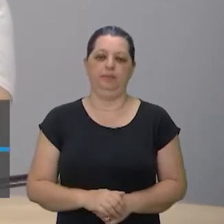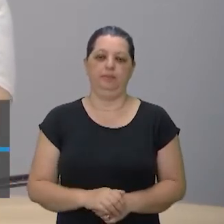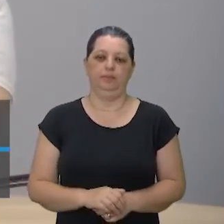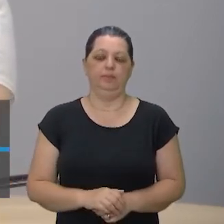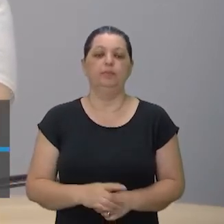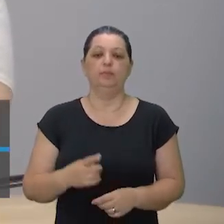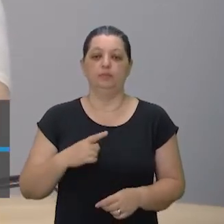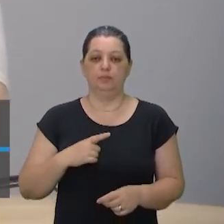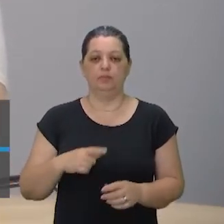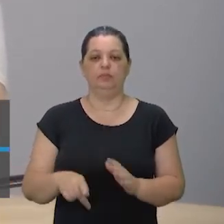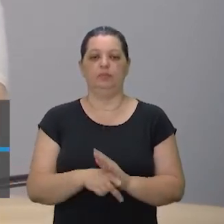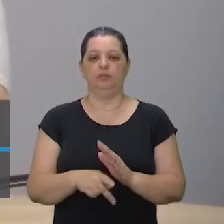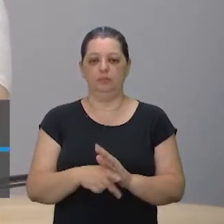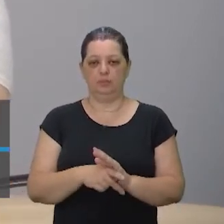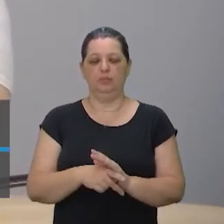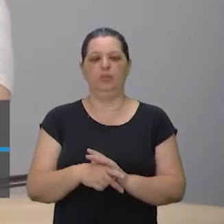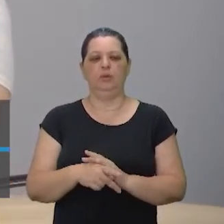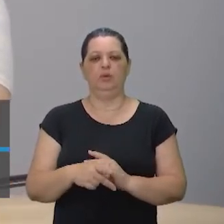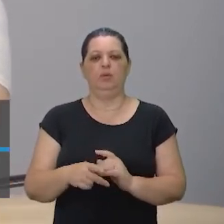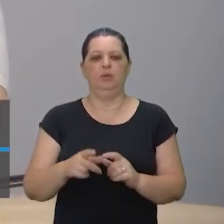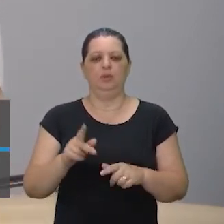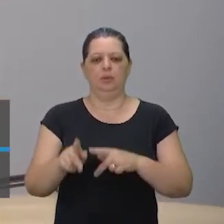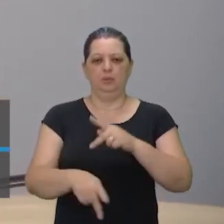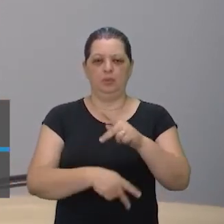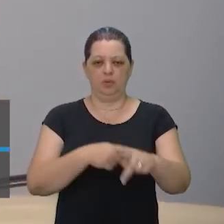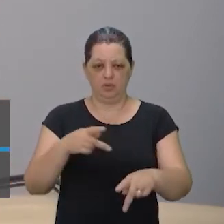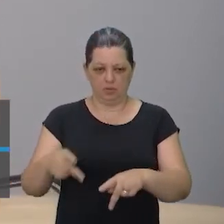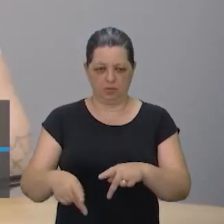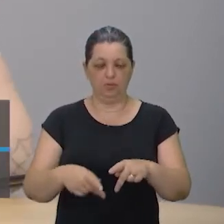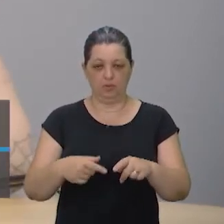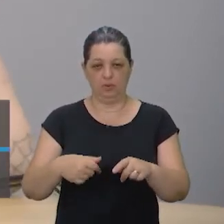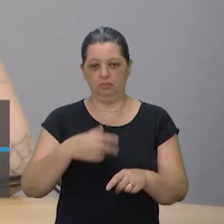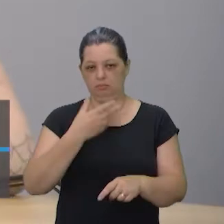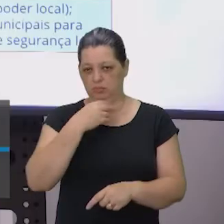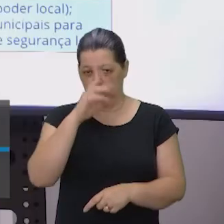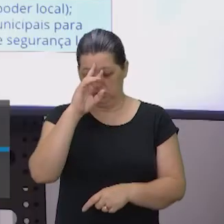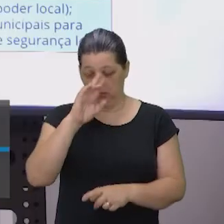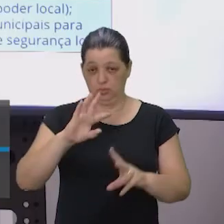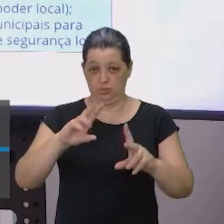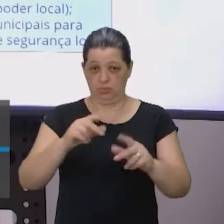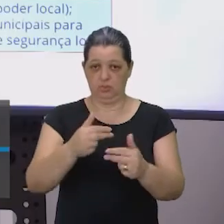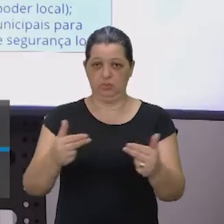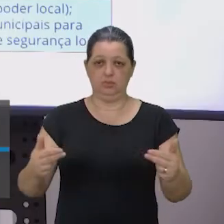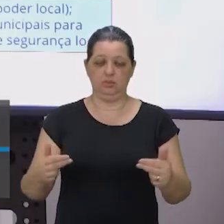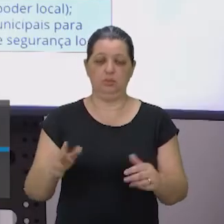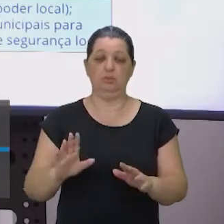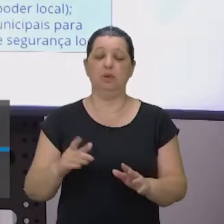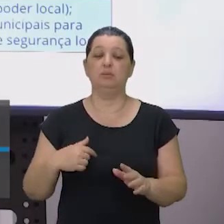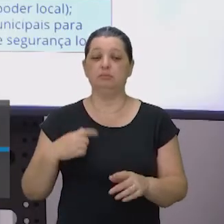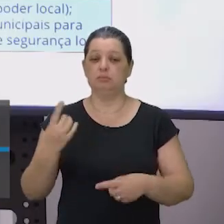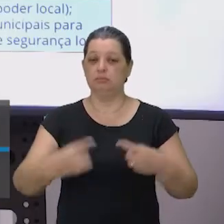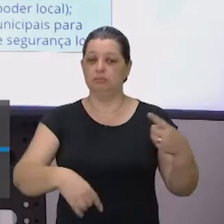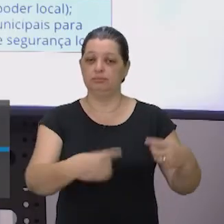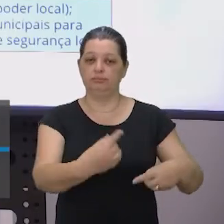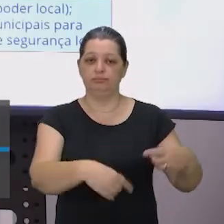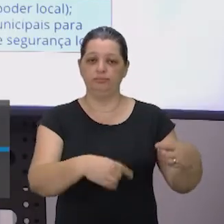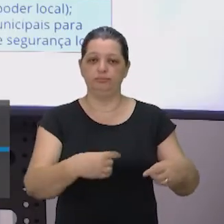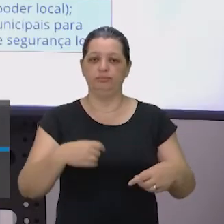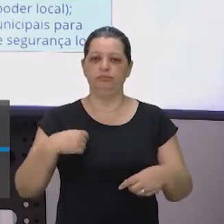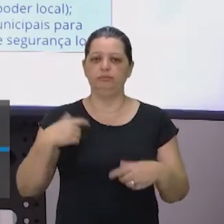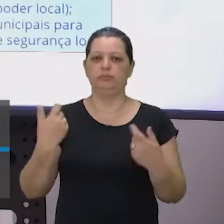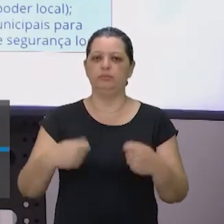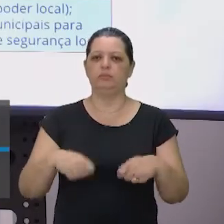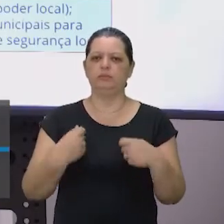seriam as haciendas, né? Isso, eles eram donos de tudo isso, mas politicamente eles tinham que se